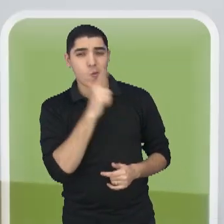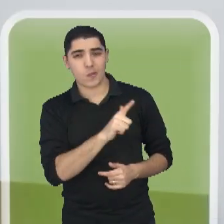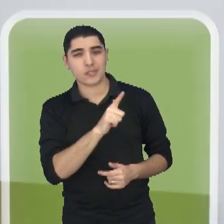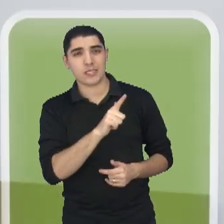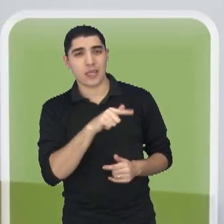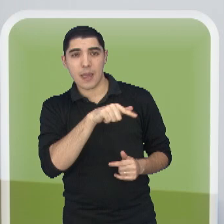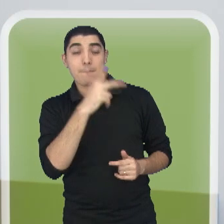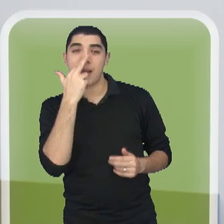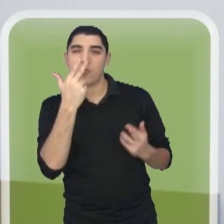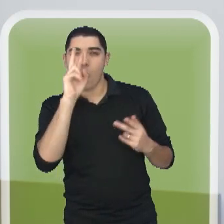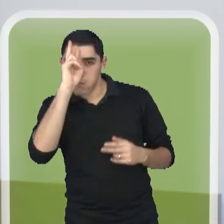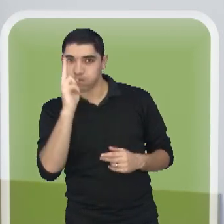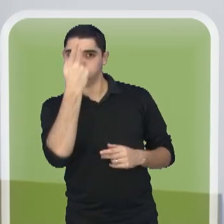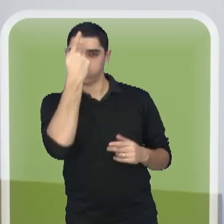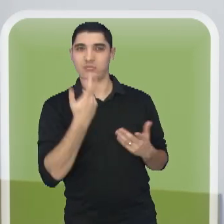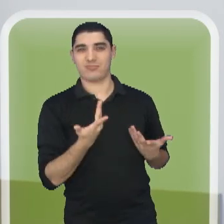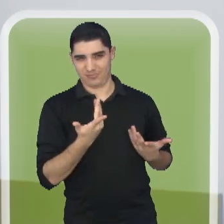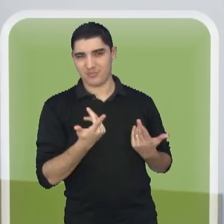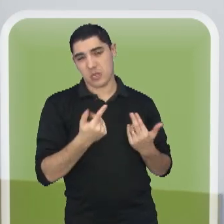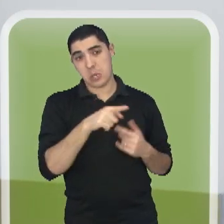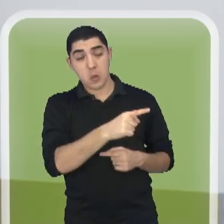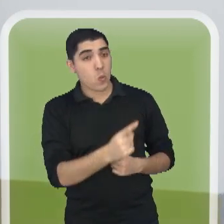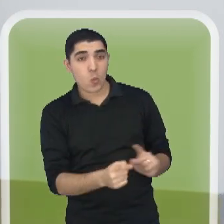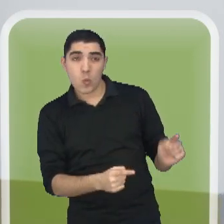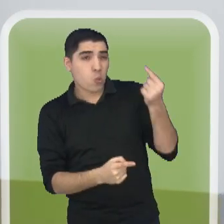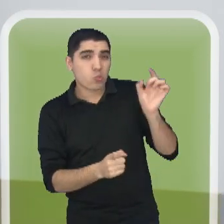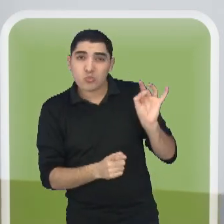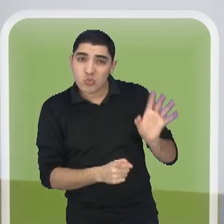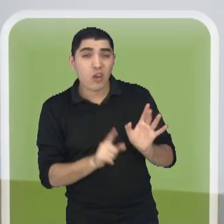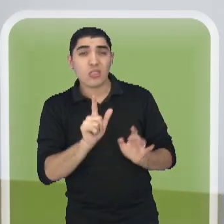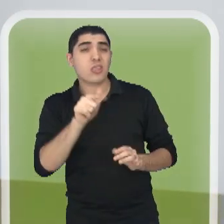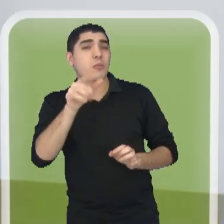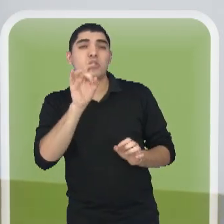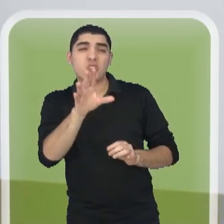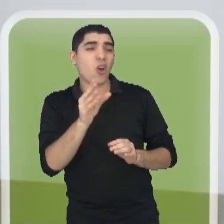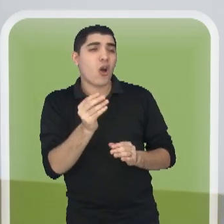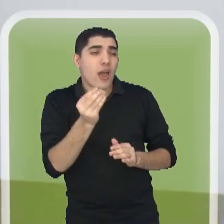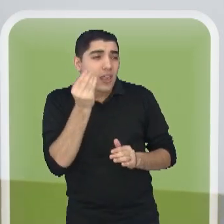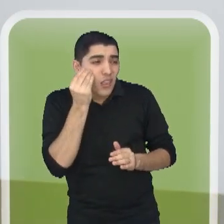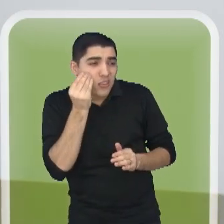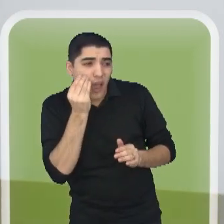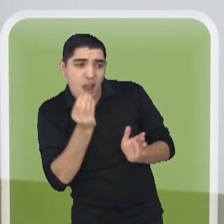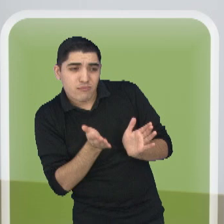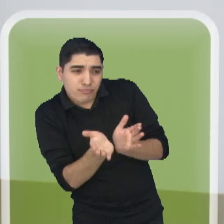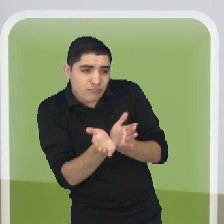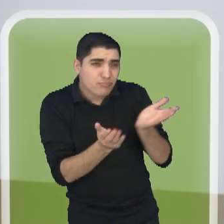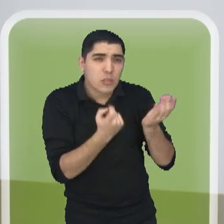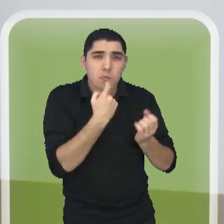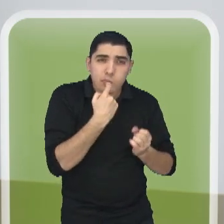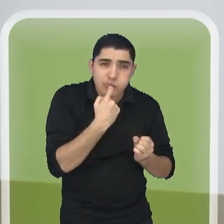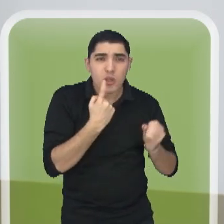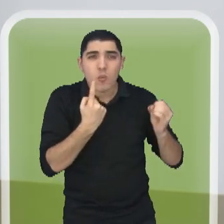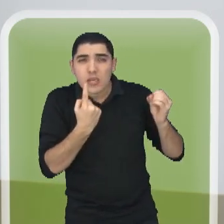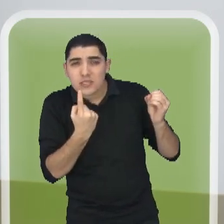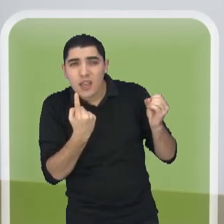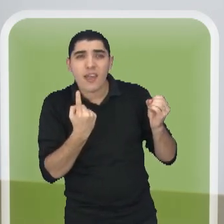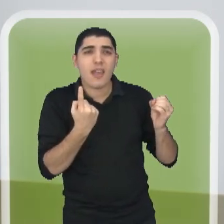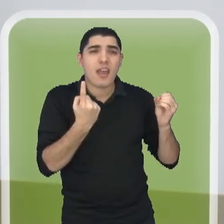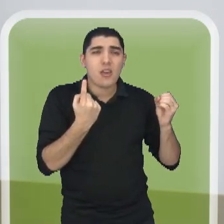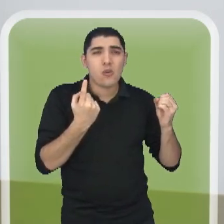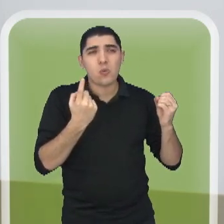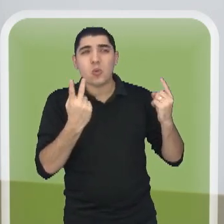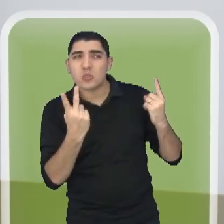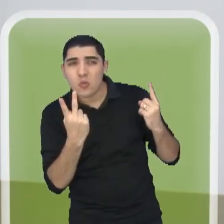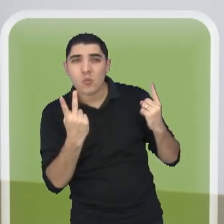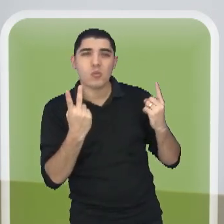em algum jogo, né? Fora isso, era sempre no contra-ataque, era sempre esse 1-0. A impressão que